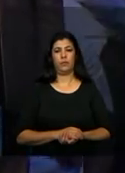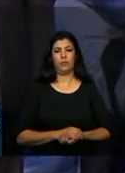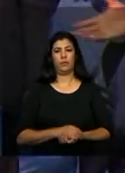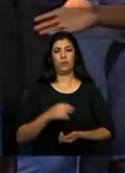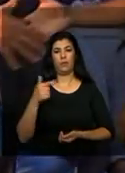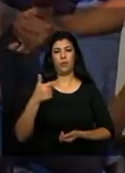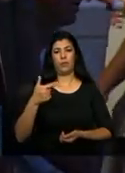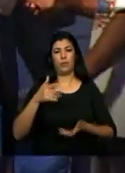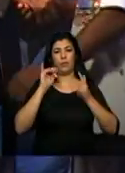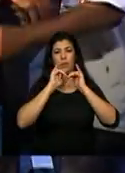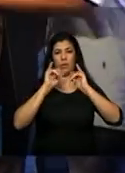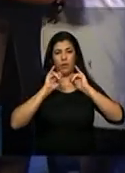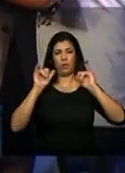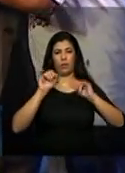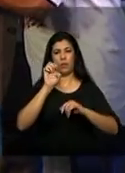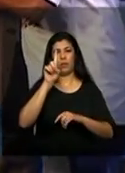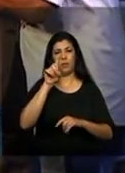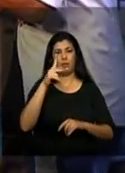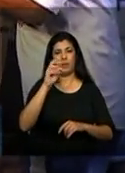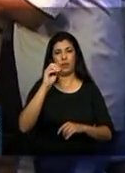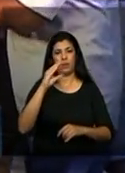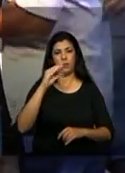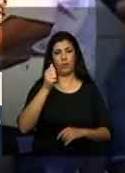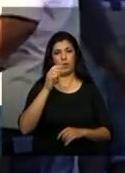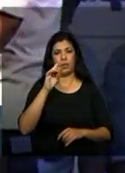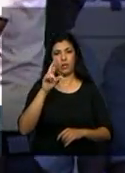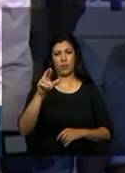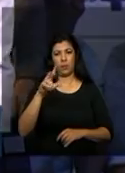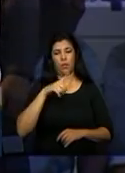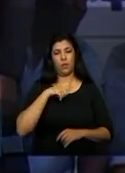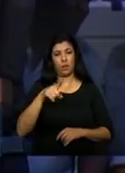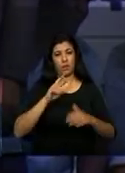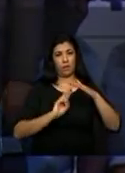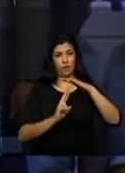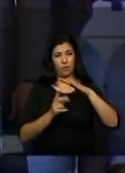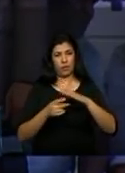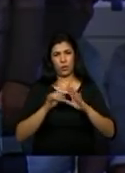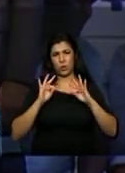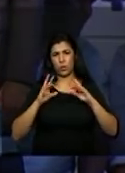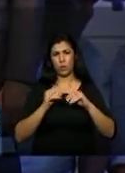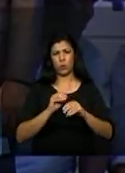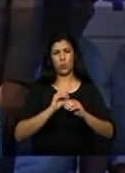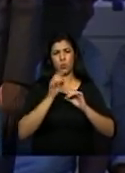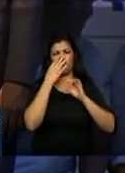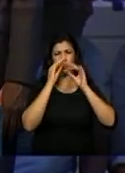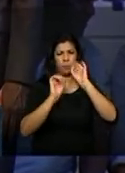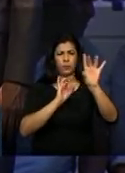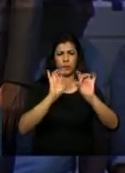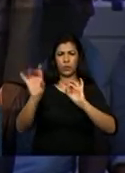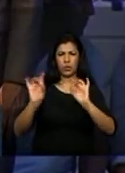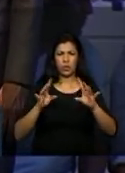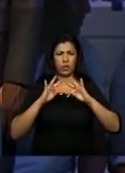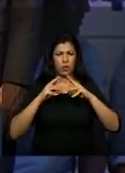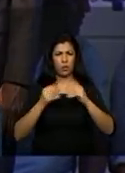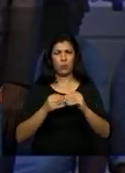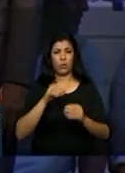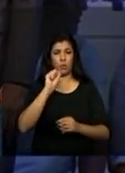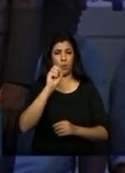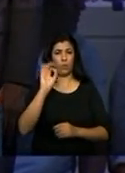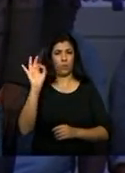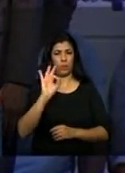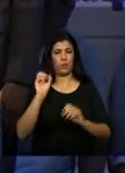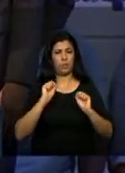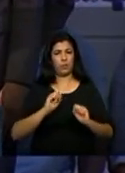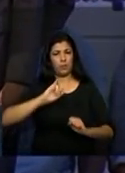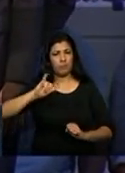Segundo dados da Expo Catadores, de tudo que é descartado diariamente no Brasil, 80% poderiam ser reciclados,